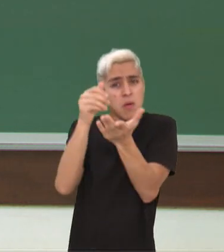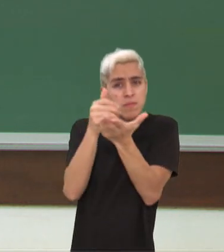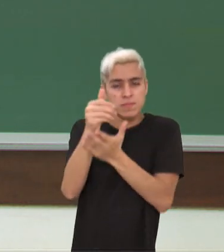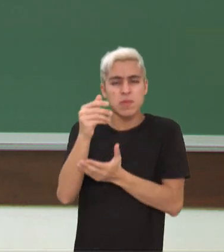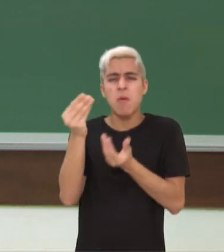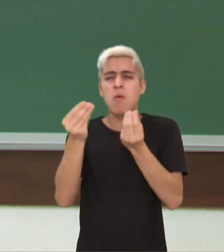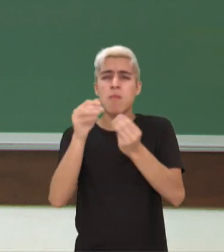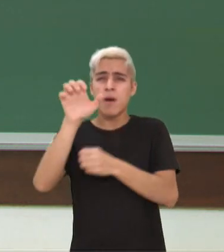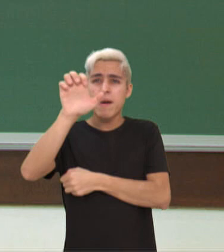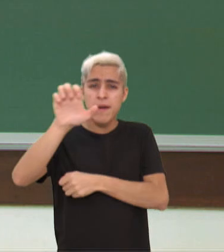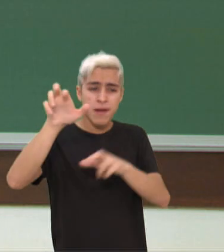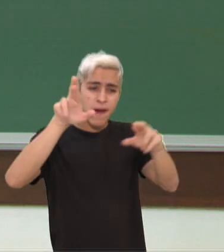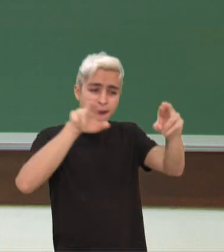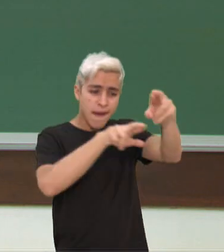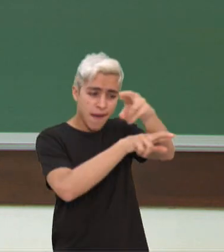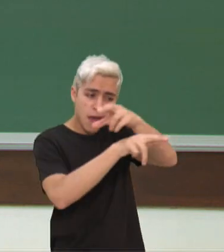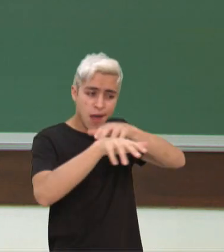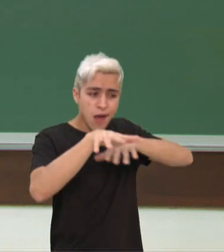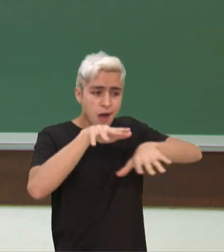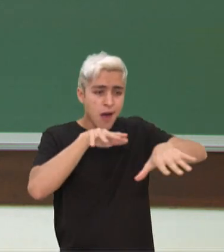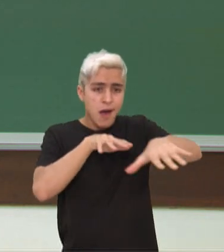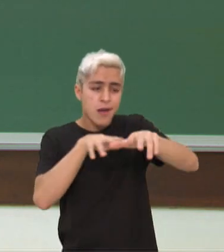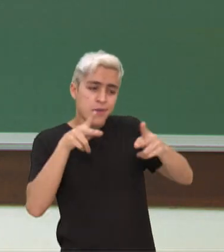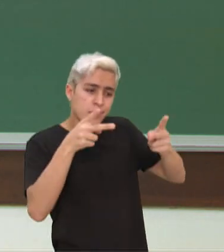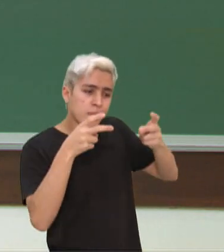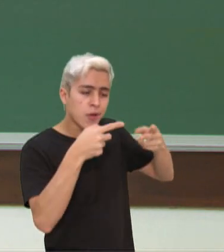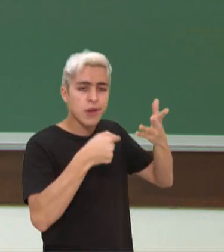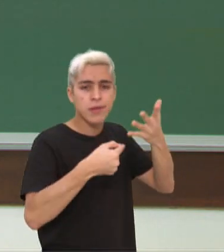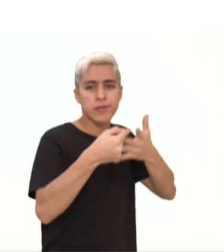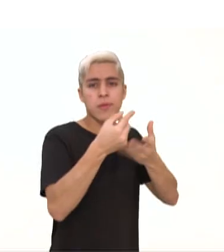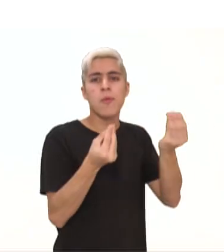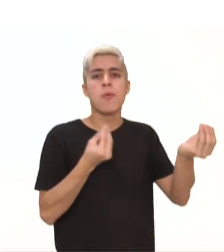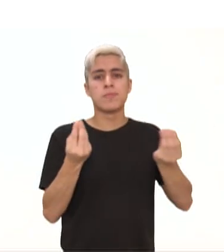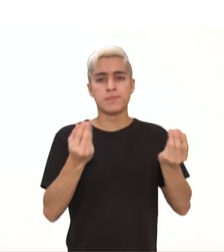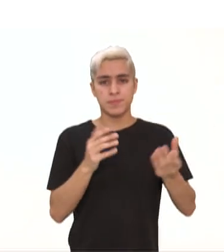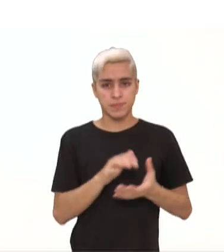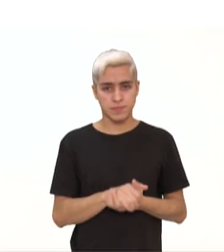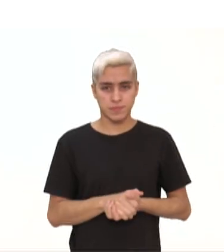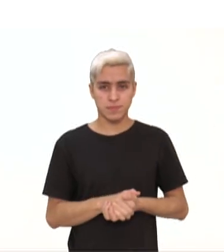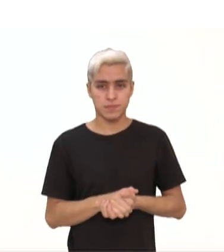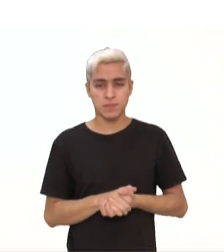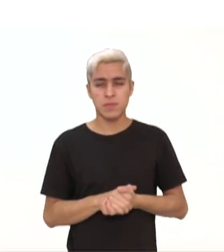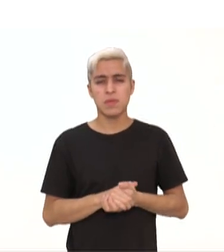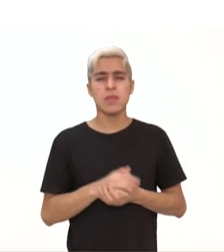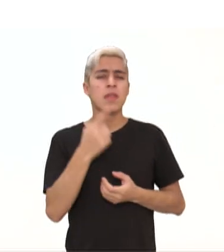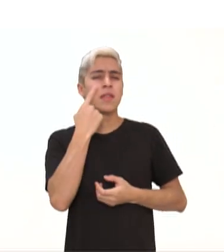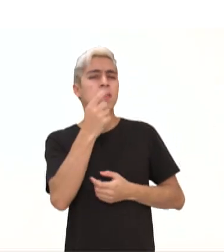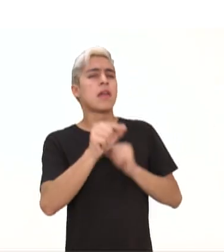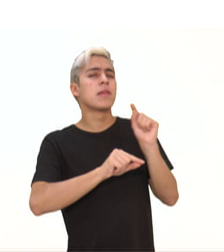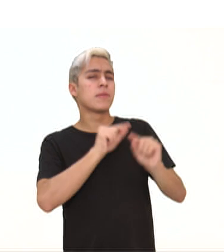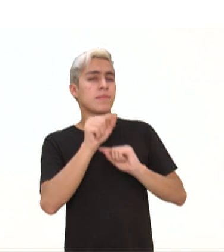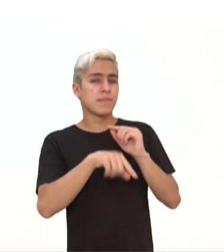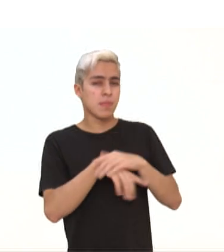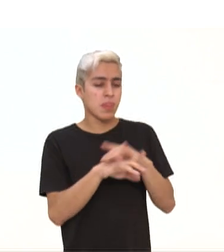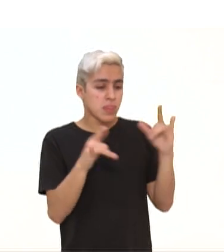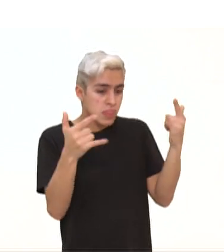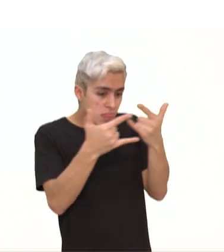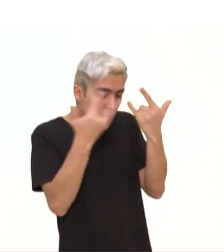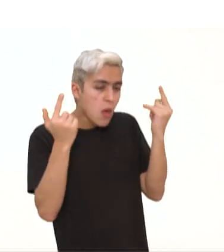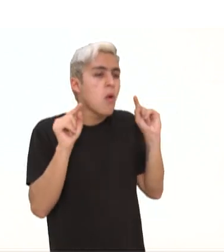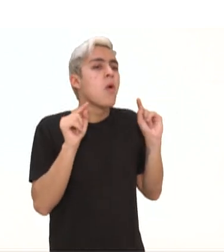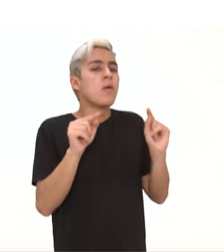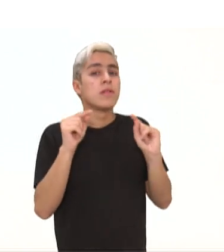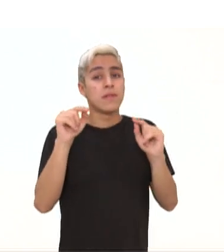essas modificações do espaço natural e exploração dos recursos, né? Então, qual o interesse dos